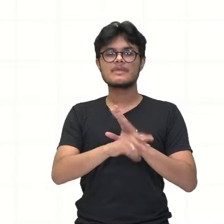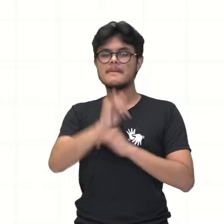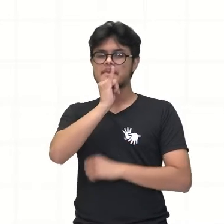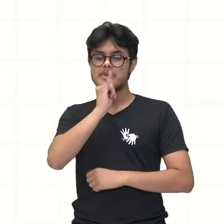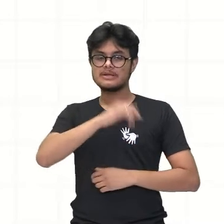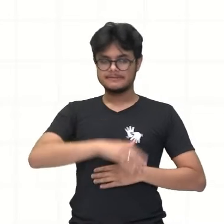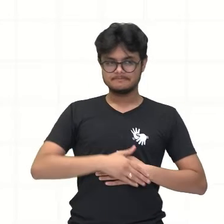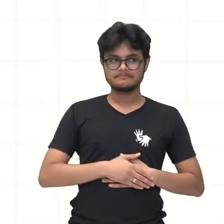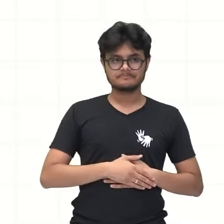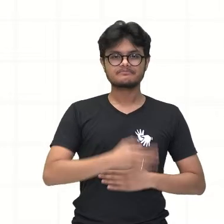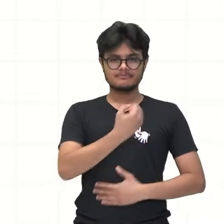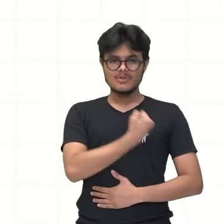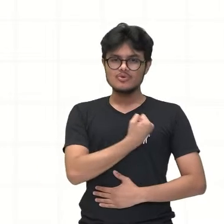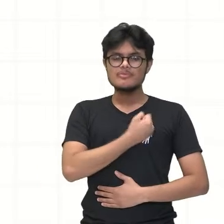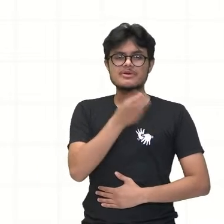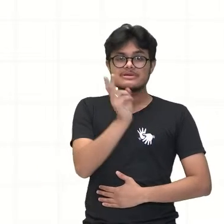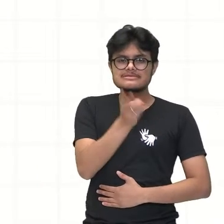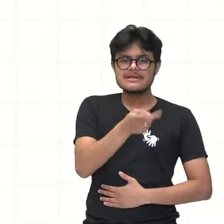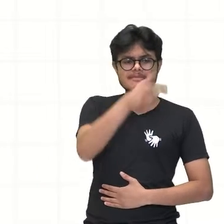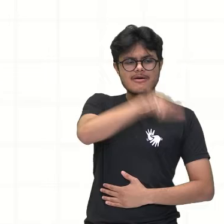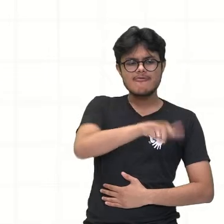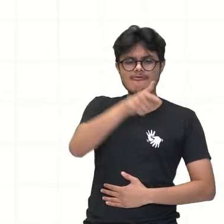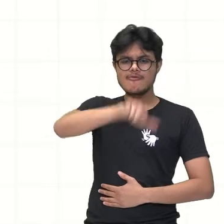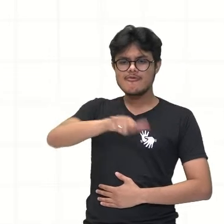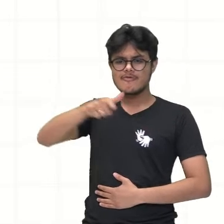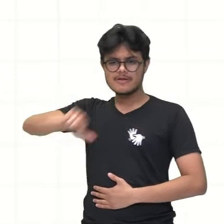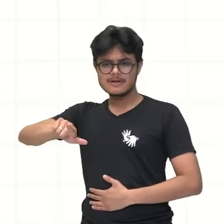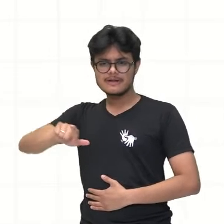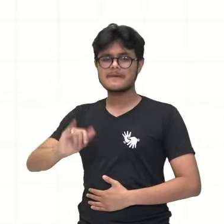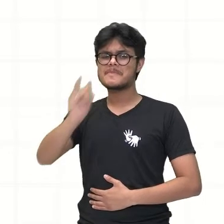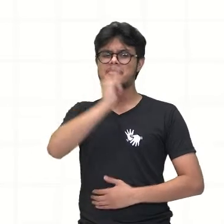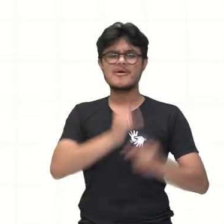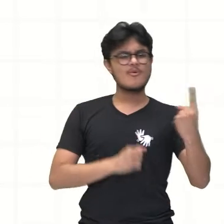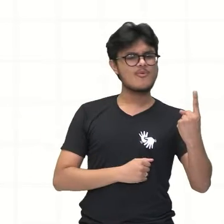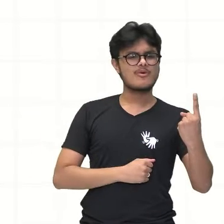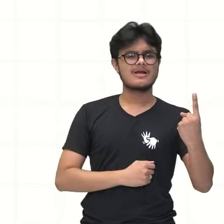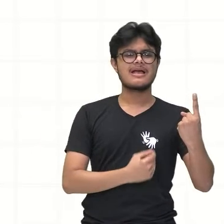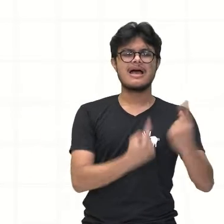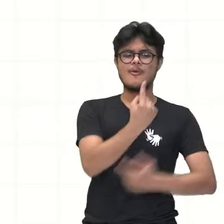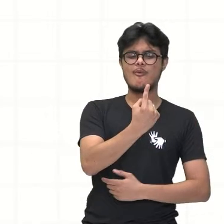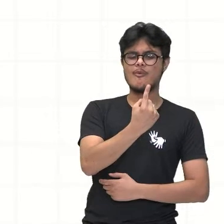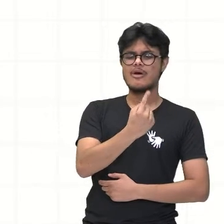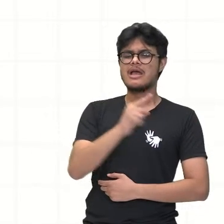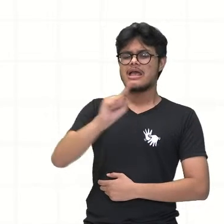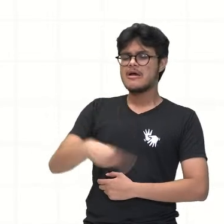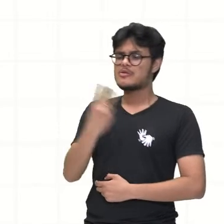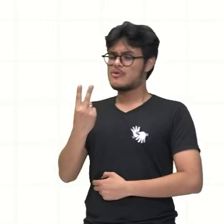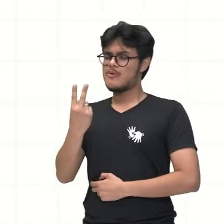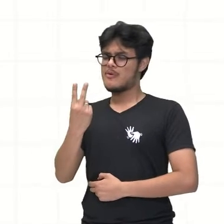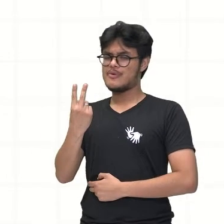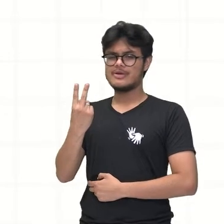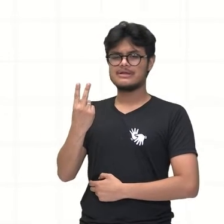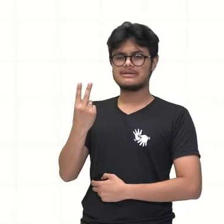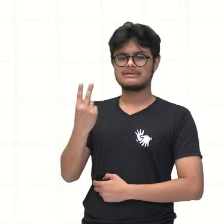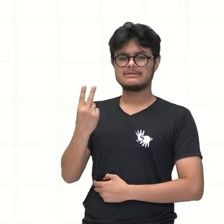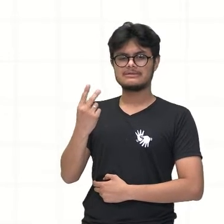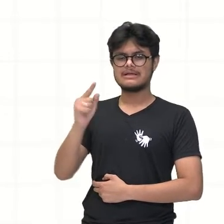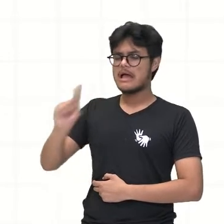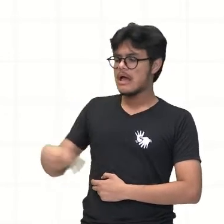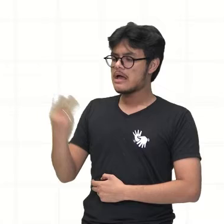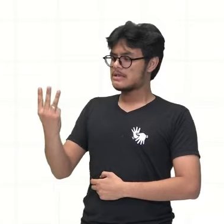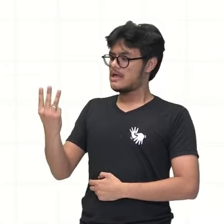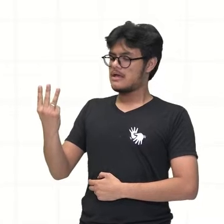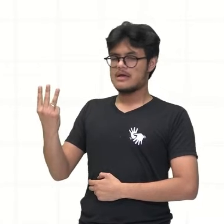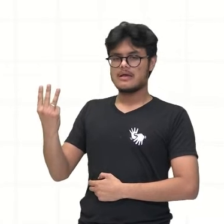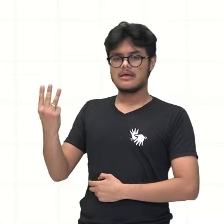se repetir. Então, por exemplo, se eu tiver aqui o número 1, número 2, aí já tiver o